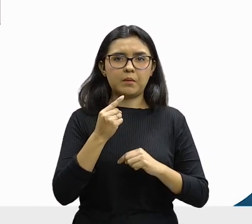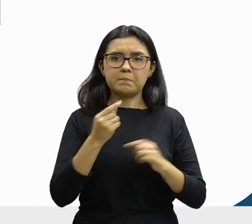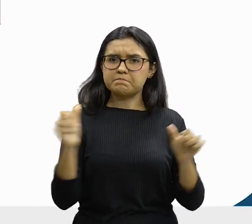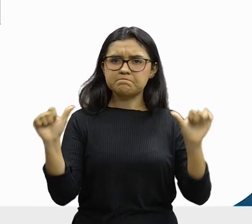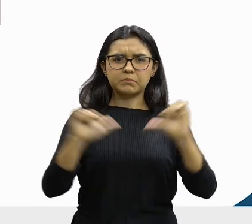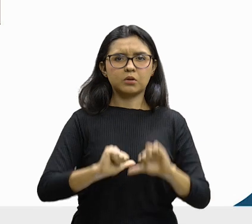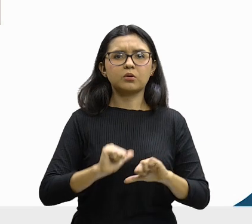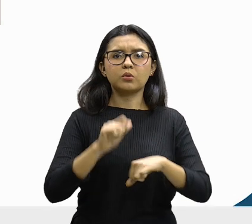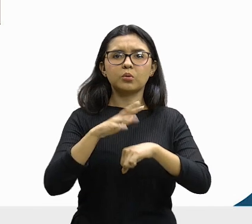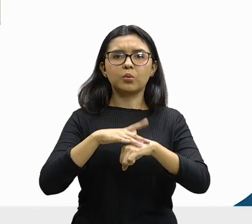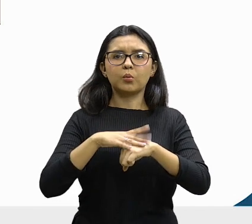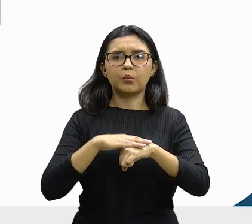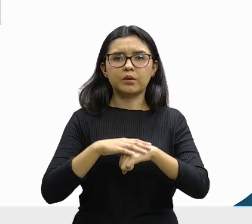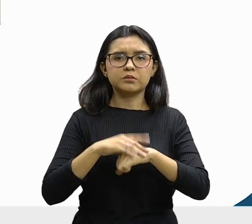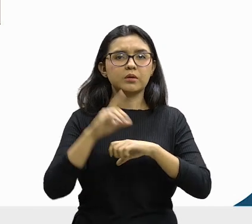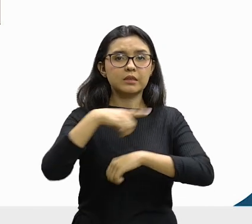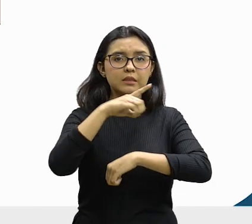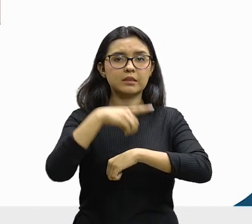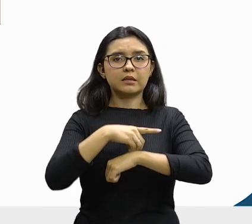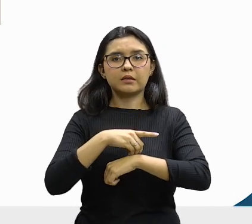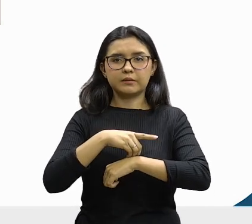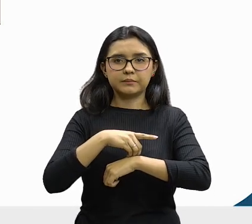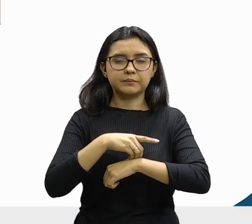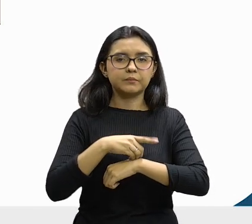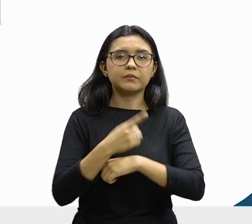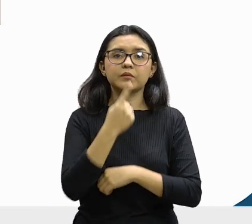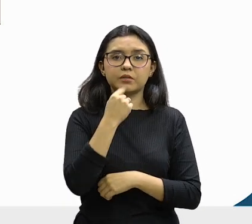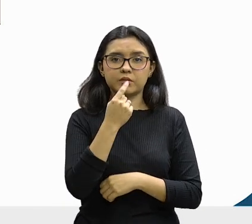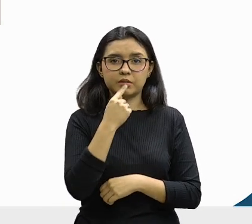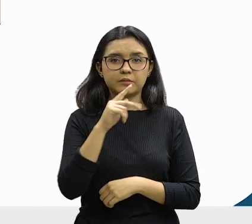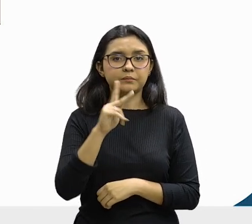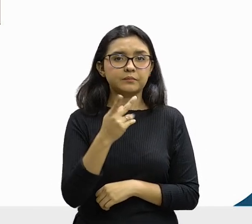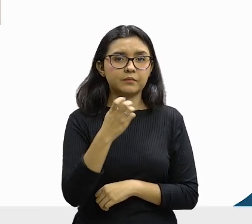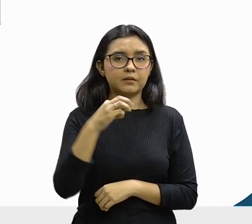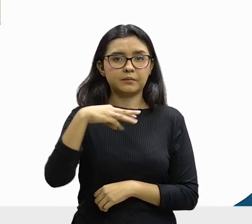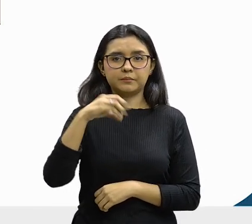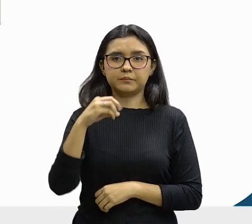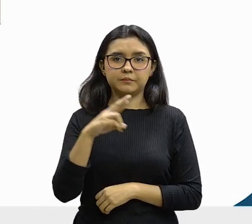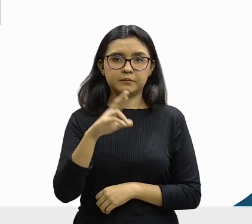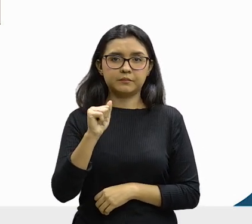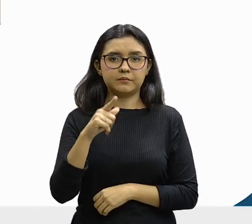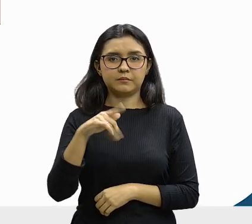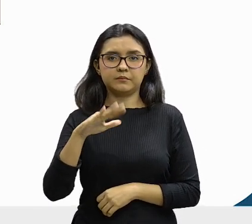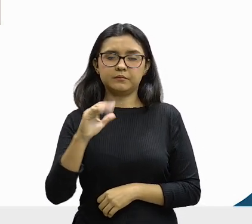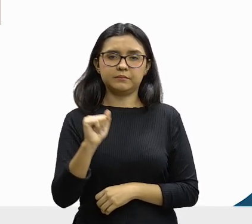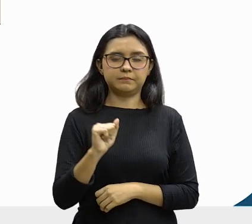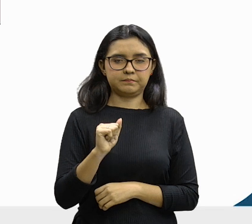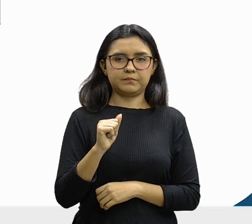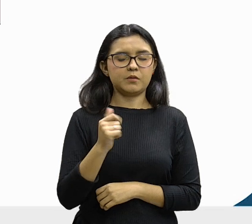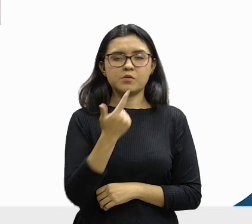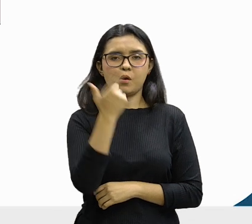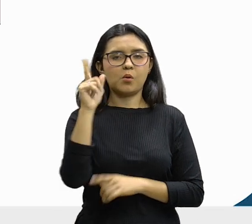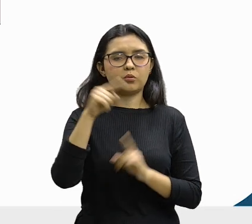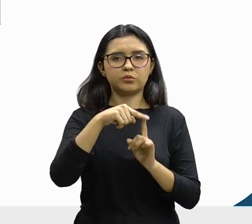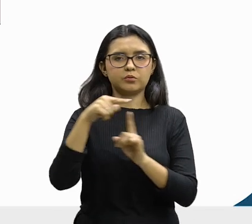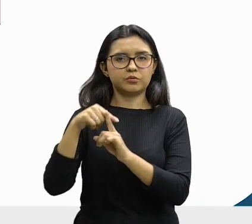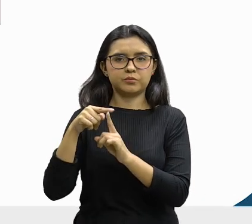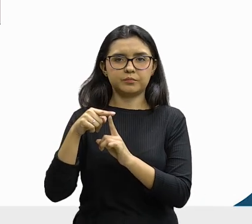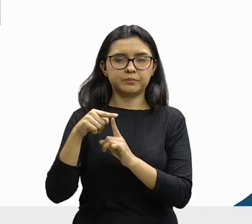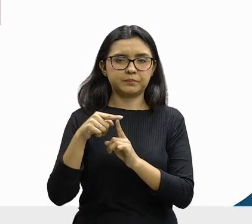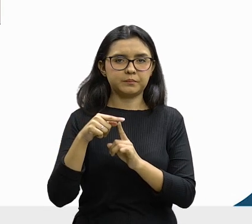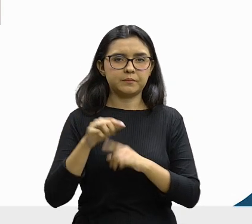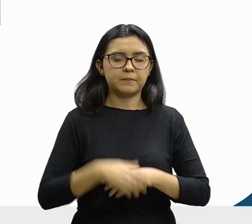que a gente chama de dengue hemorrágica, tá? Então a dengue hemorrágica, ela não é um sorotipo diferente, ela é somente um